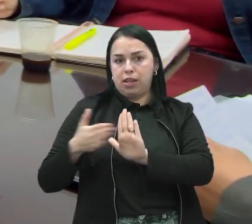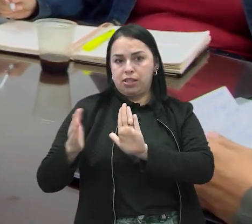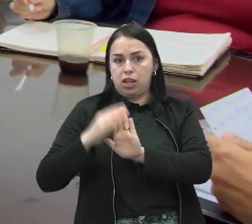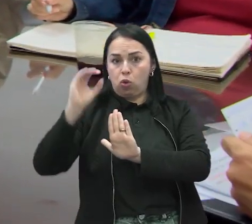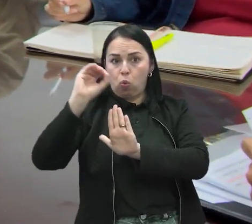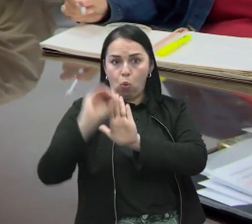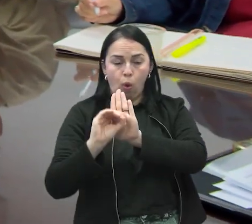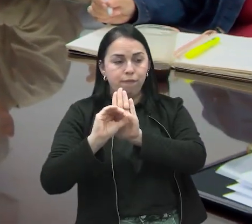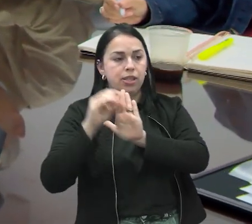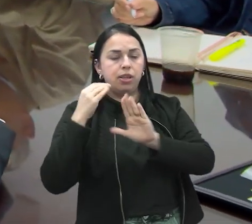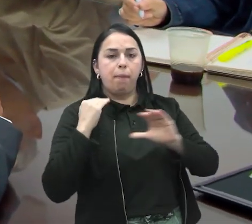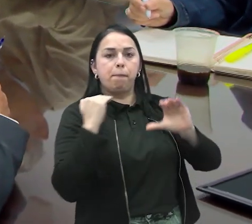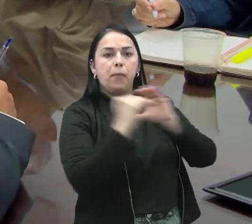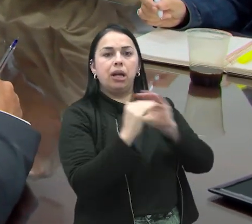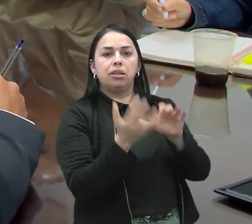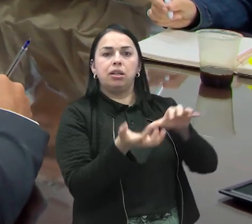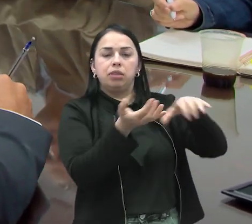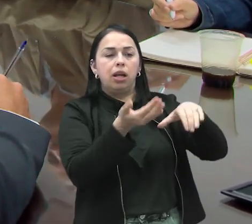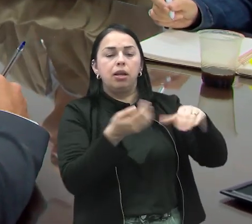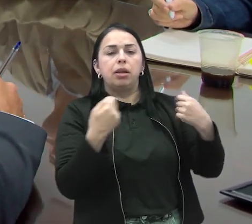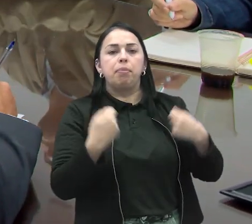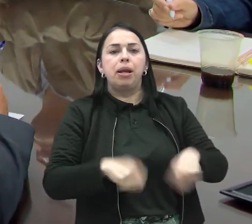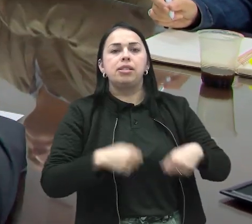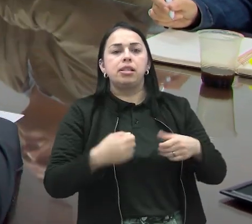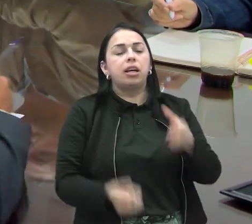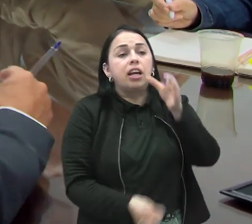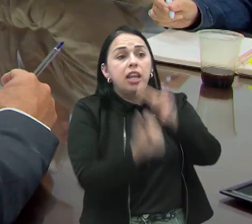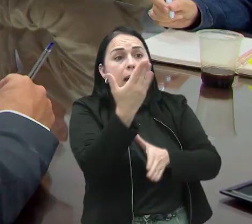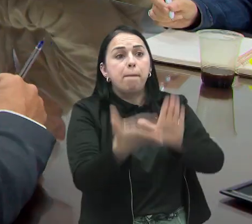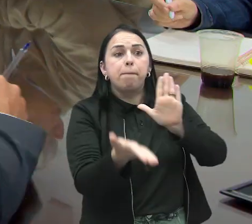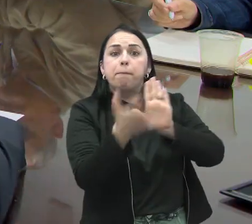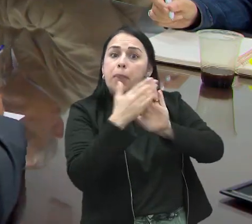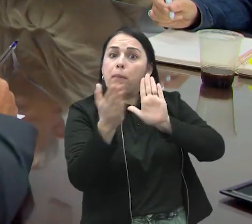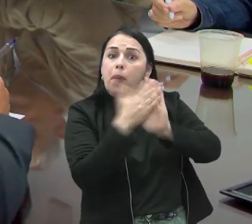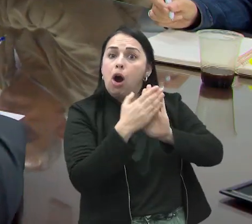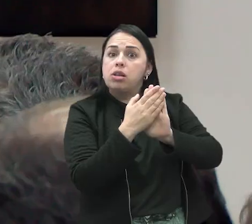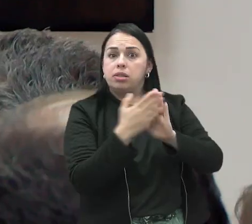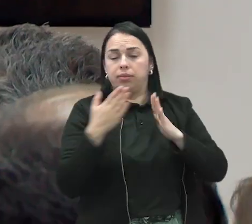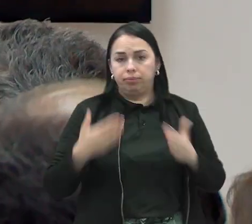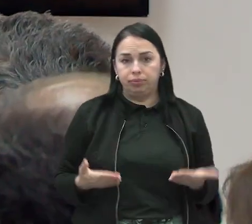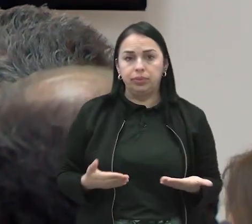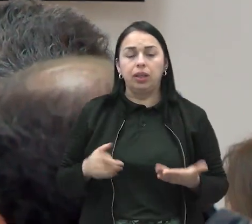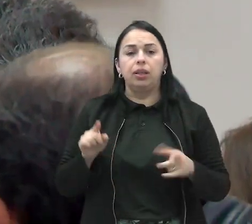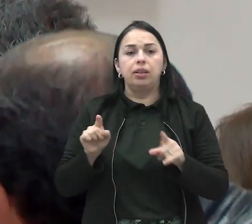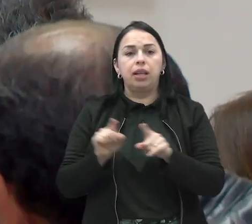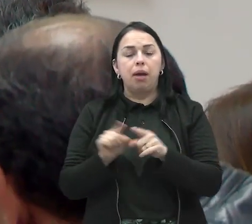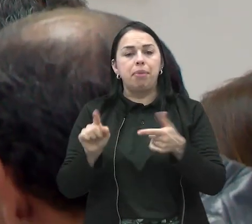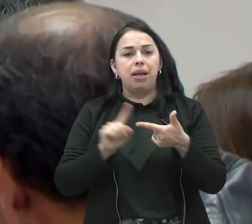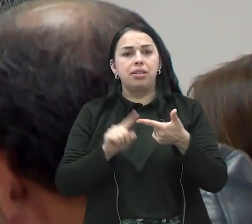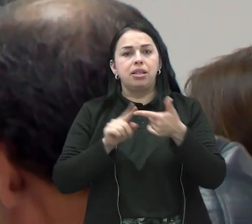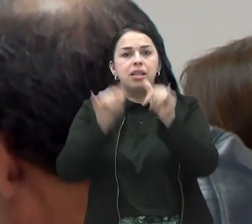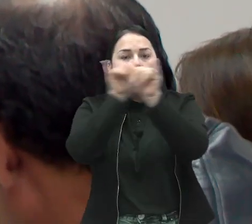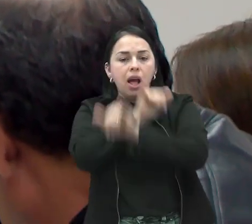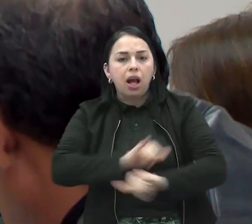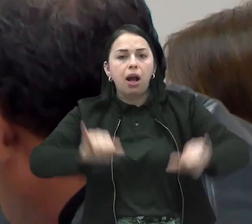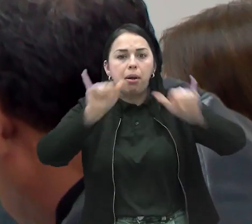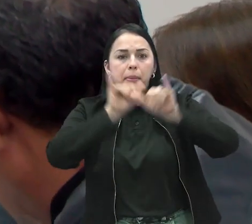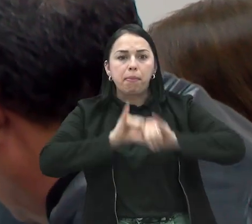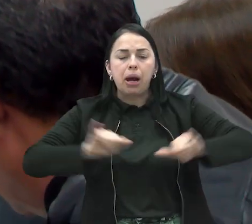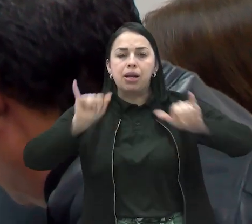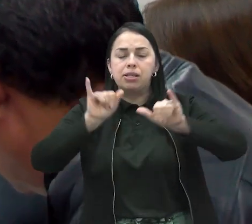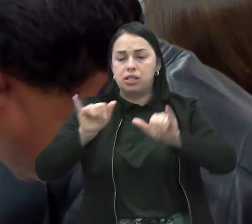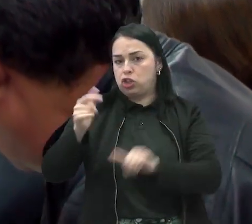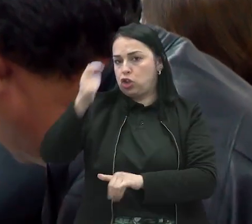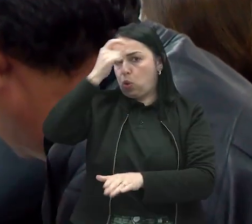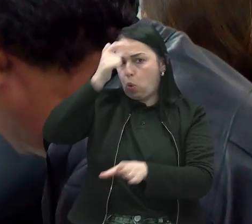ao Congresso e STF para agilizar projetos sobre o tema, a criação de campanha